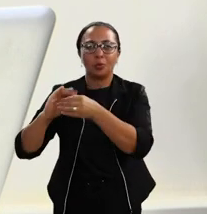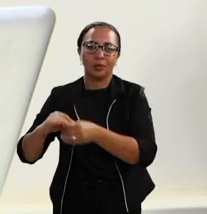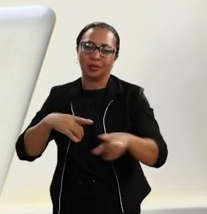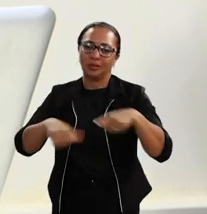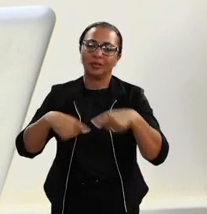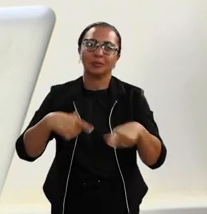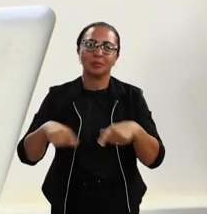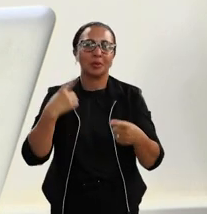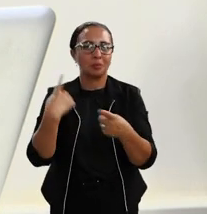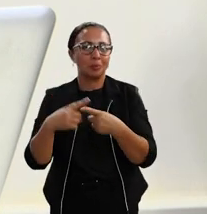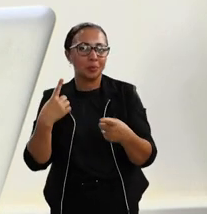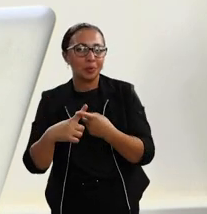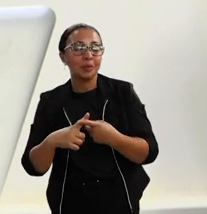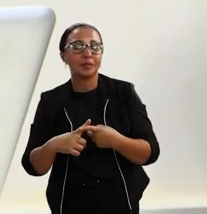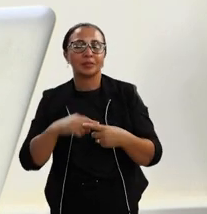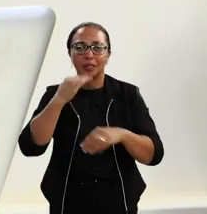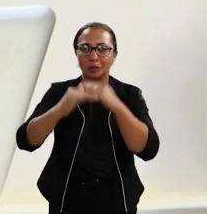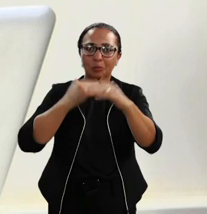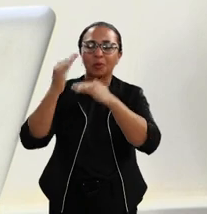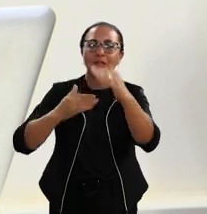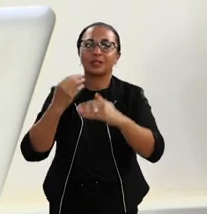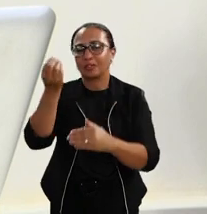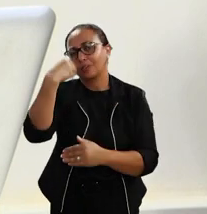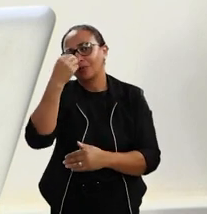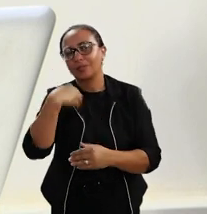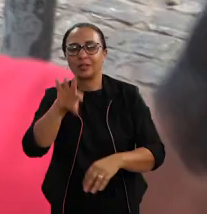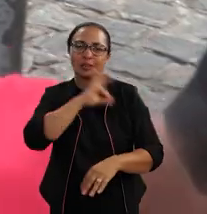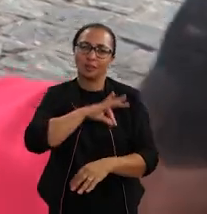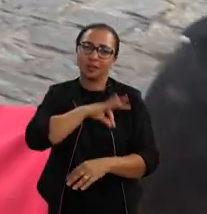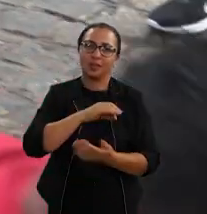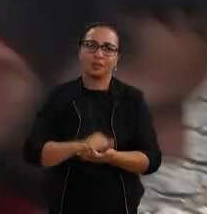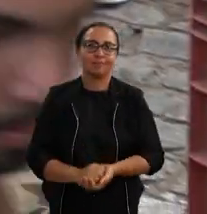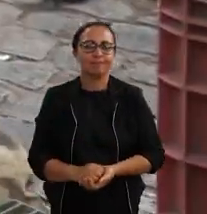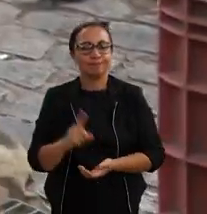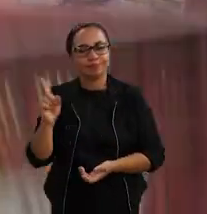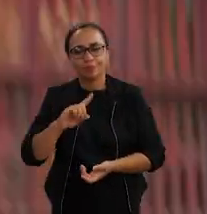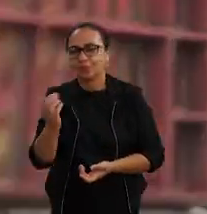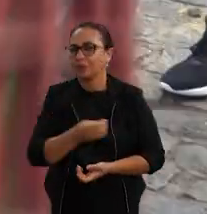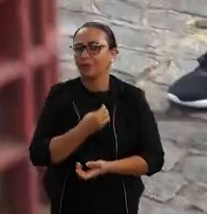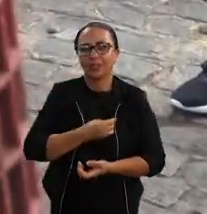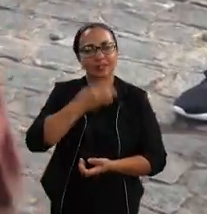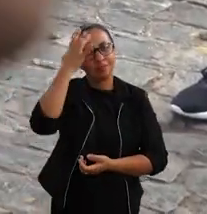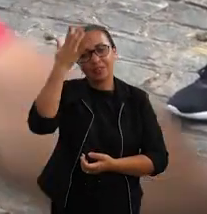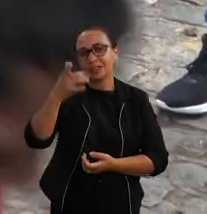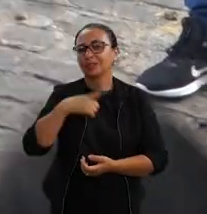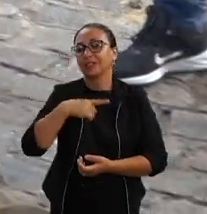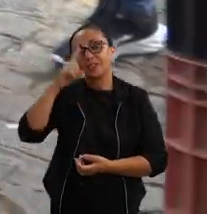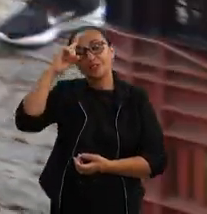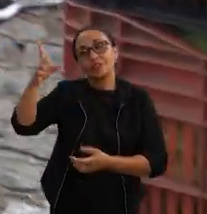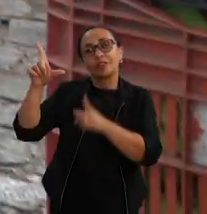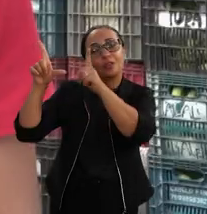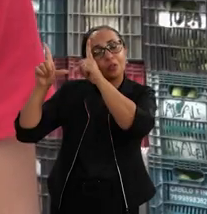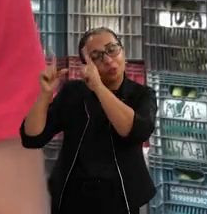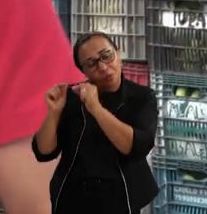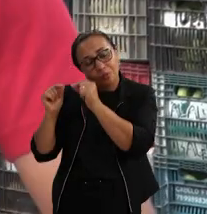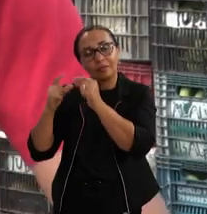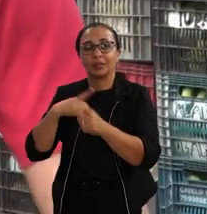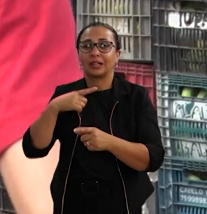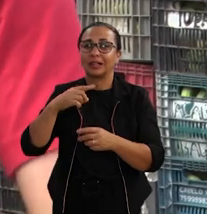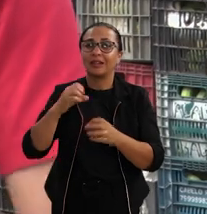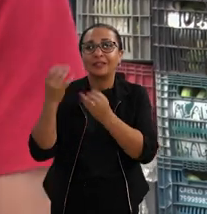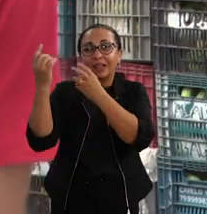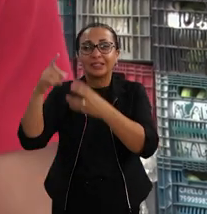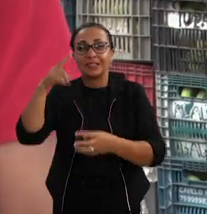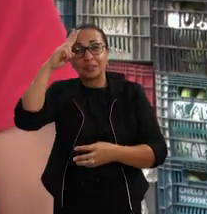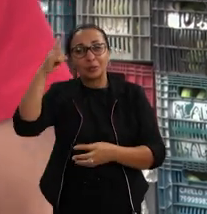contexto de trabalho por conta desse processo de precarização. Não é uma vida fácil, é cansativa, tem dia de sono, ainda a gente sai